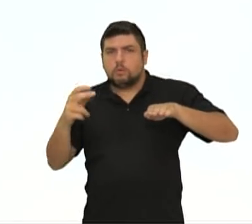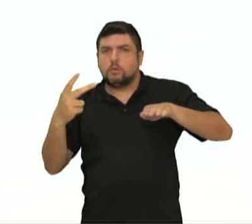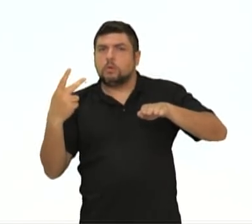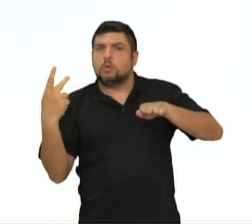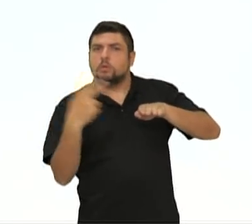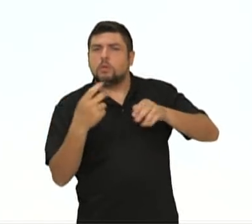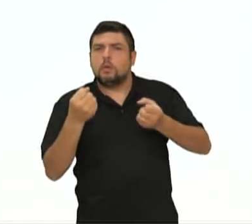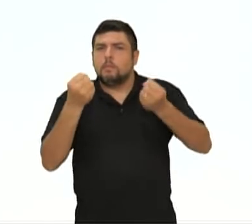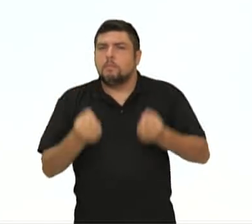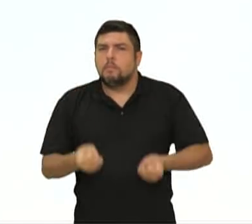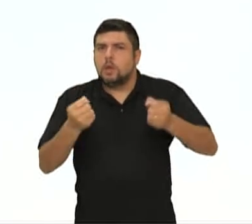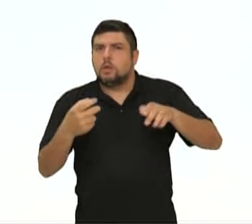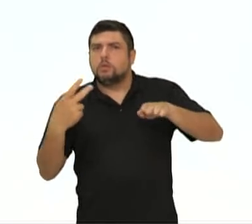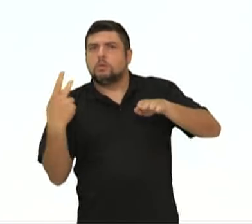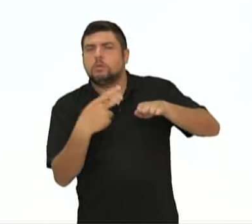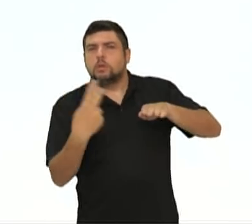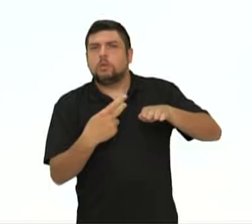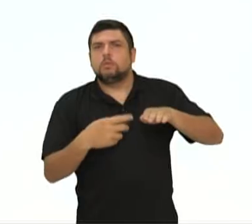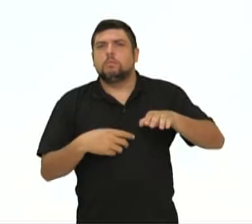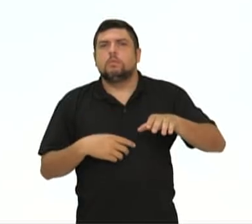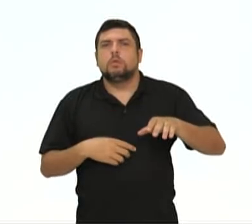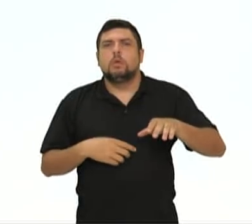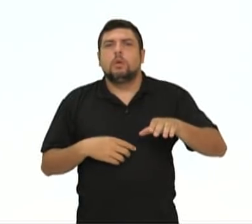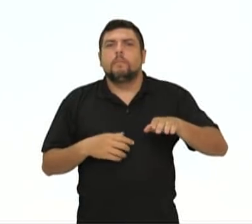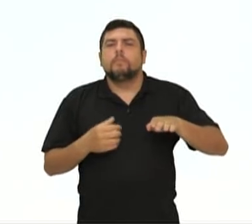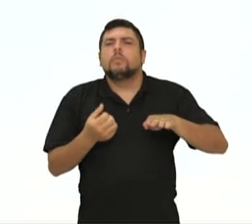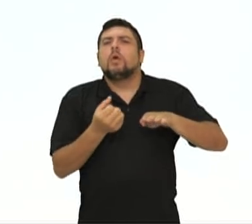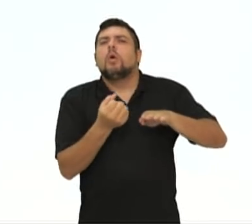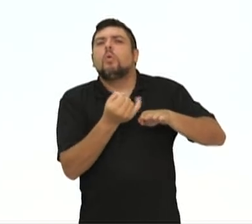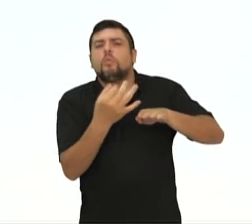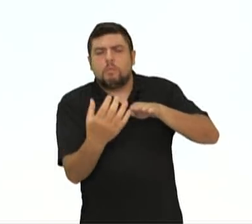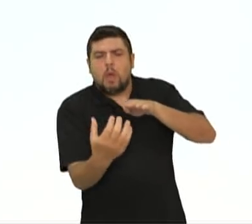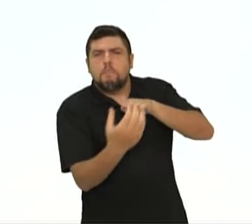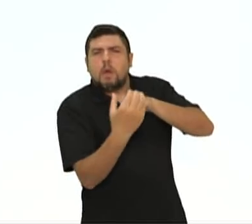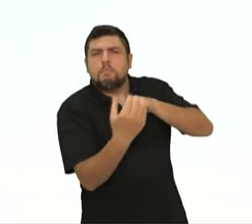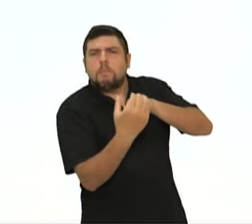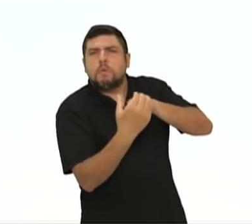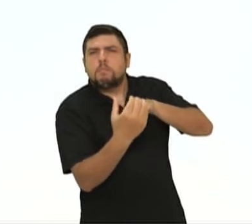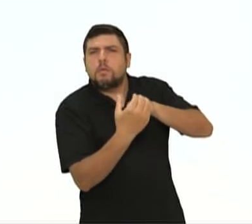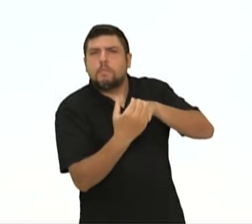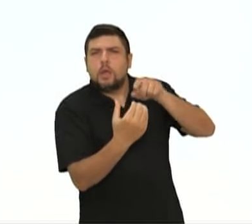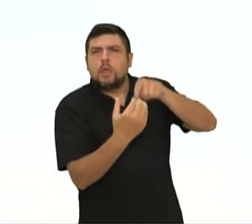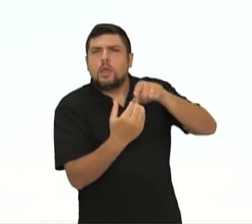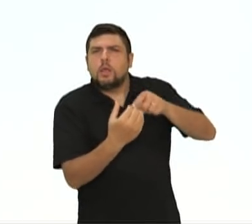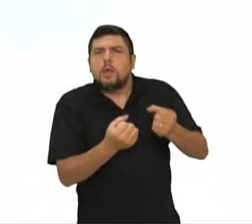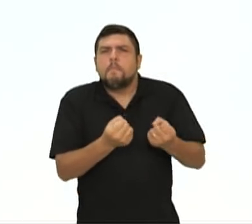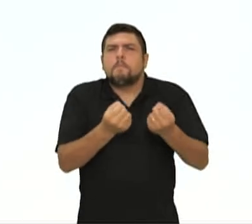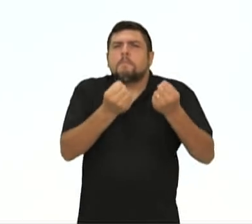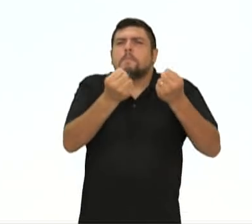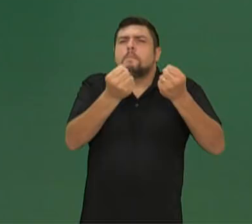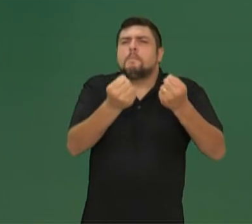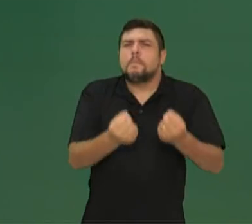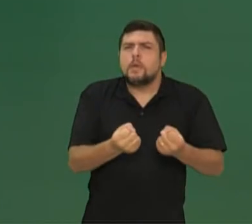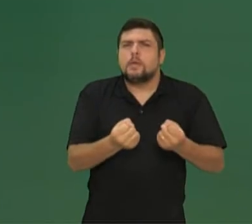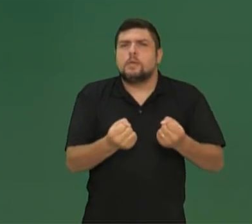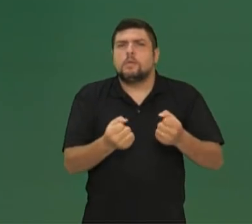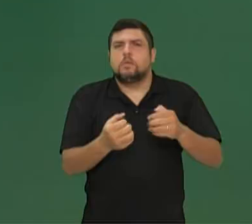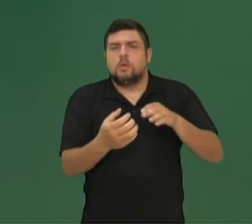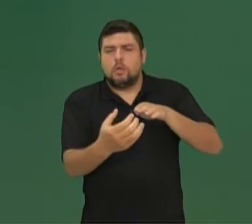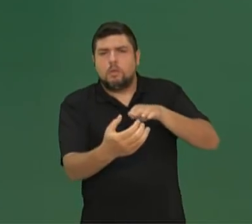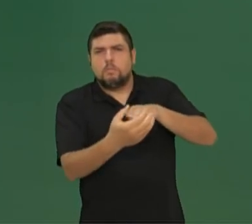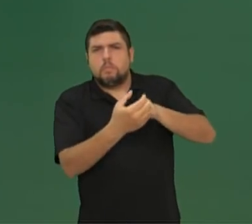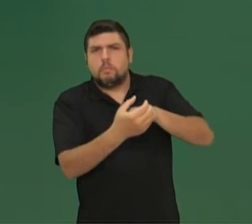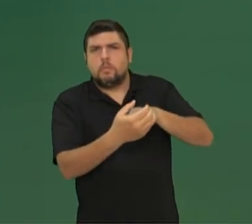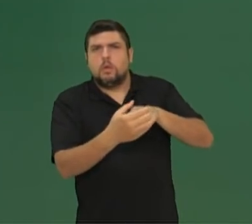certo? Calcule quantos quilos de lastros desses pesos, né, metálicos,